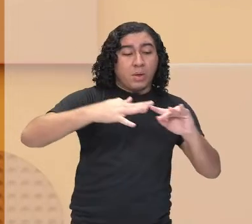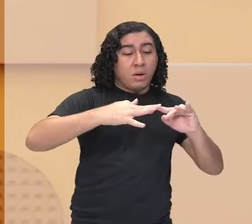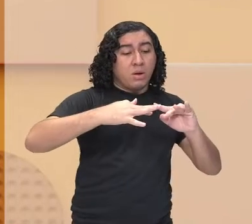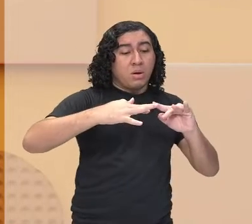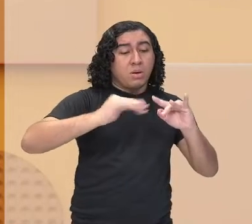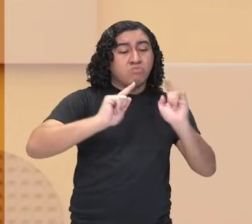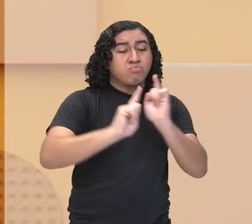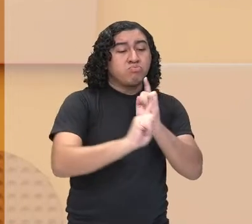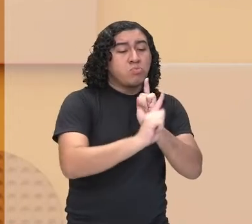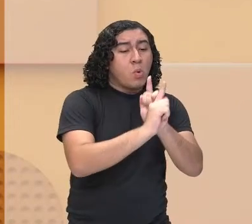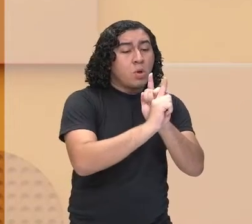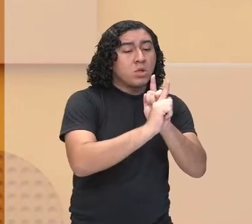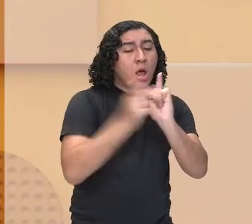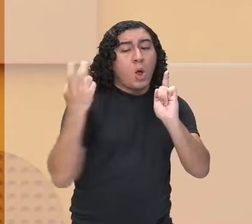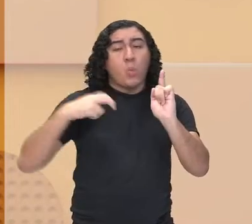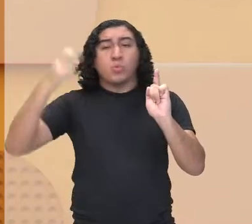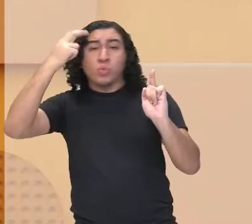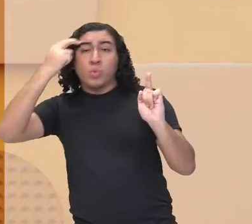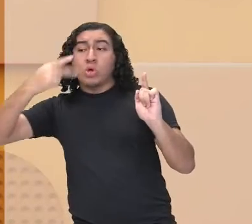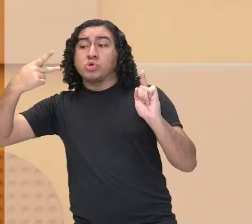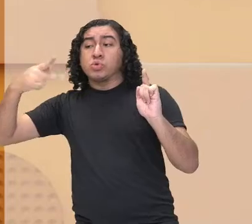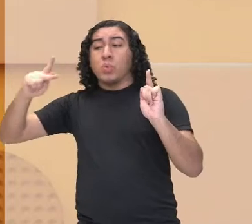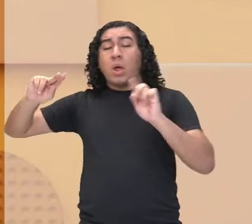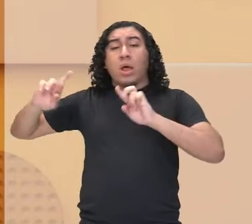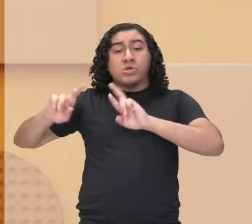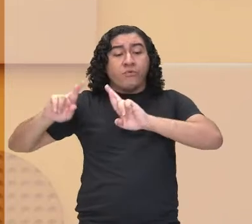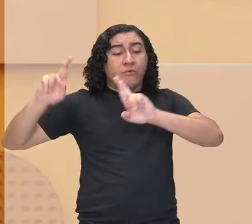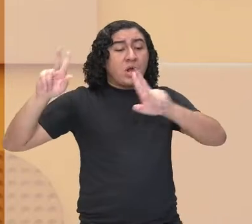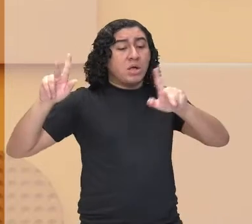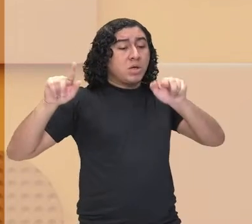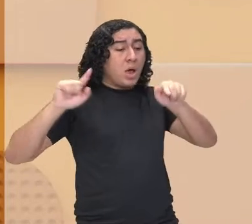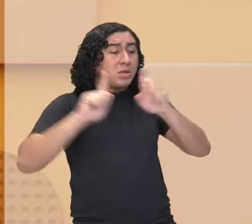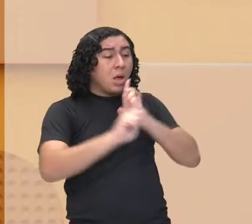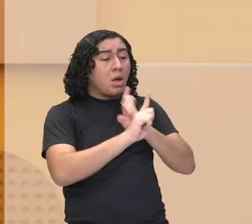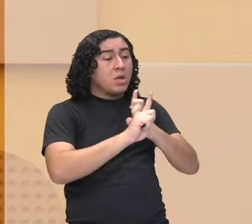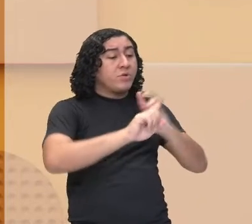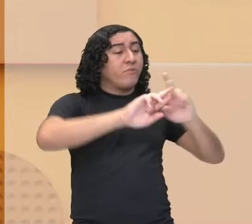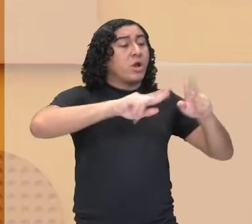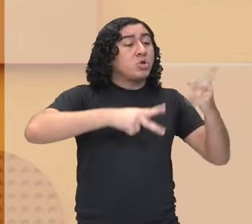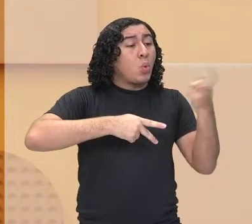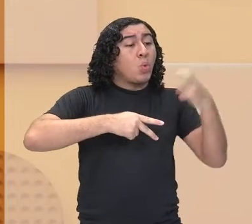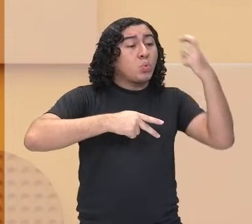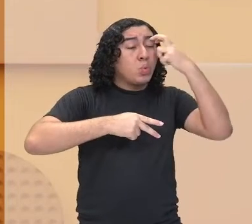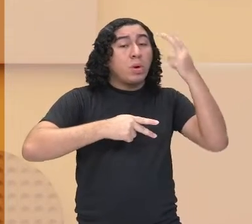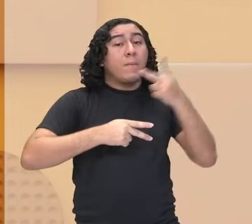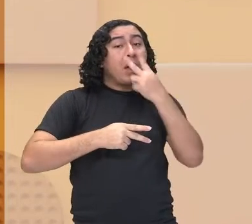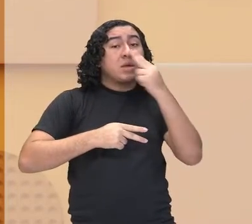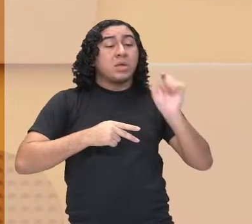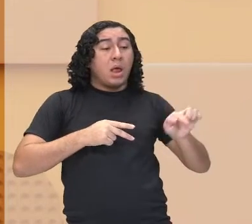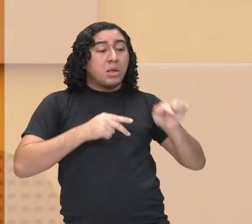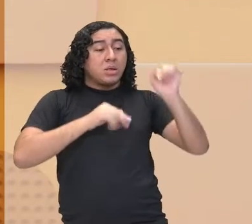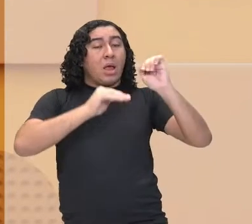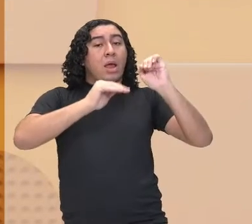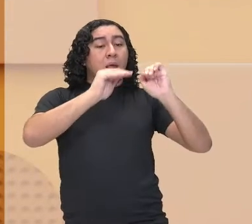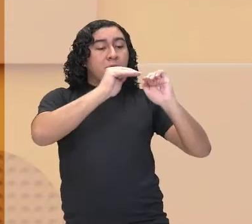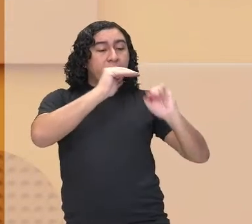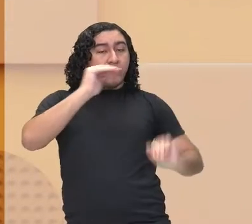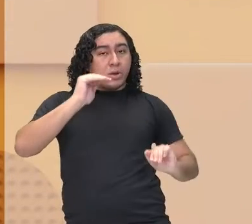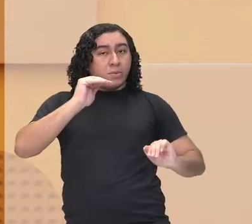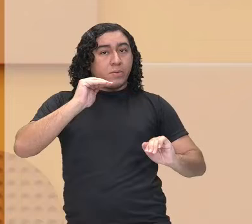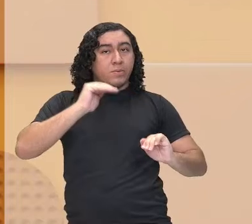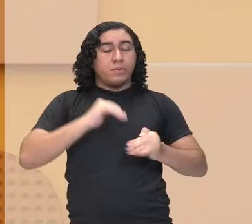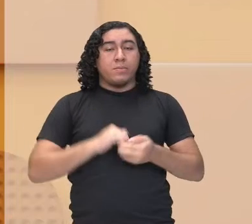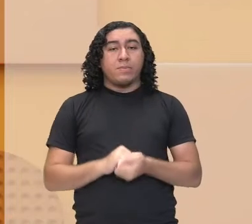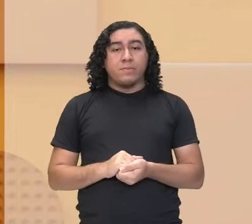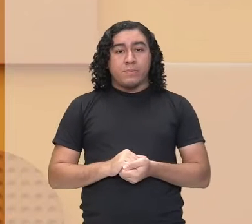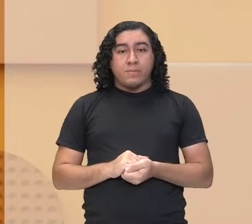própria cultura nessas civilizações, eles vão tratá-las como inferiores. Além disso, ocorrem